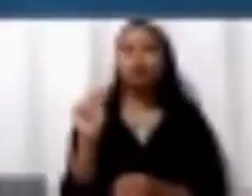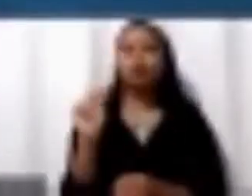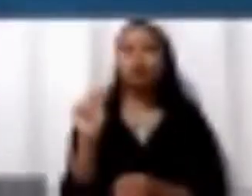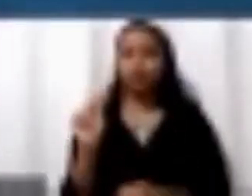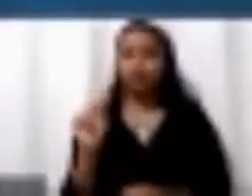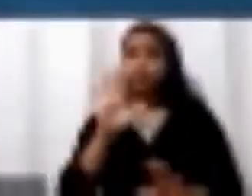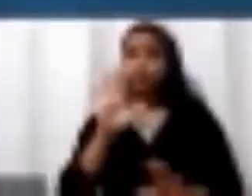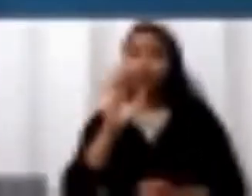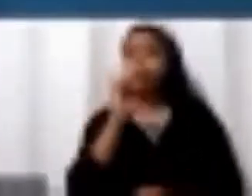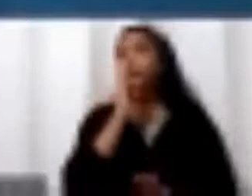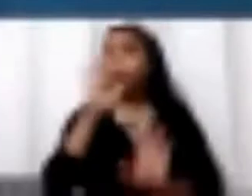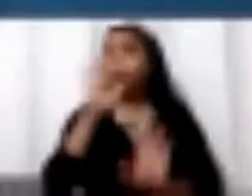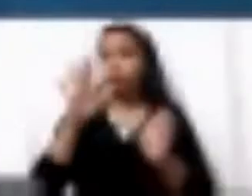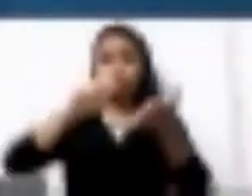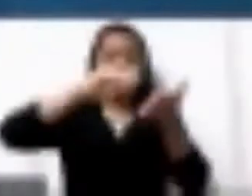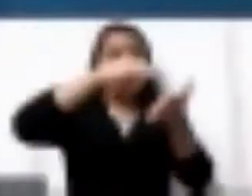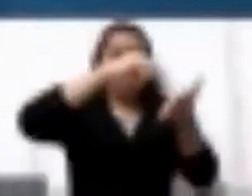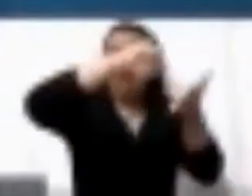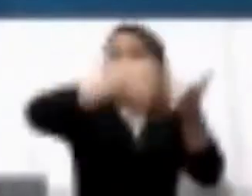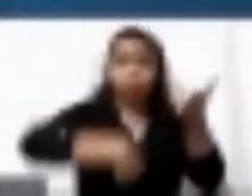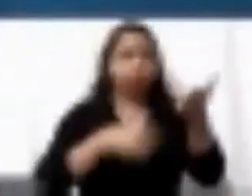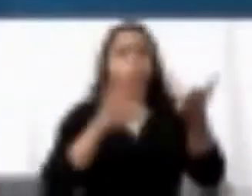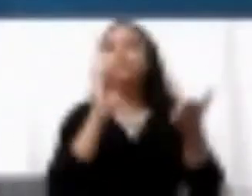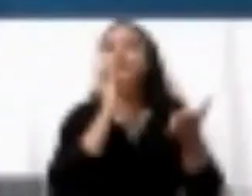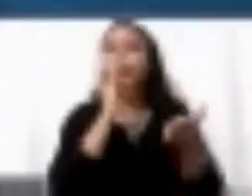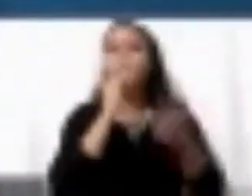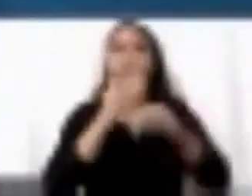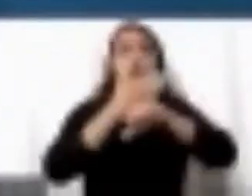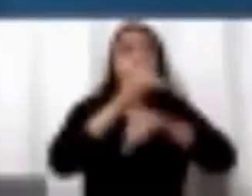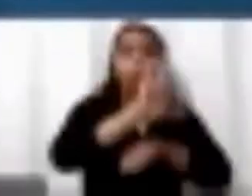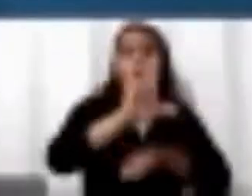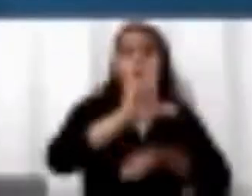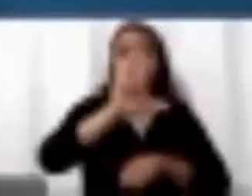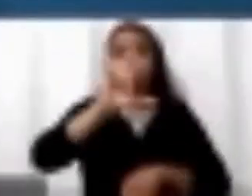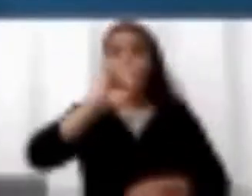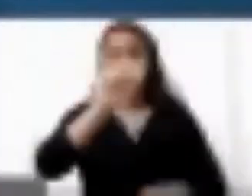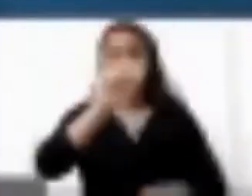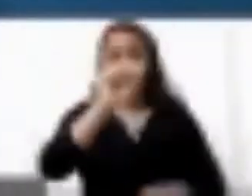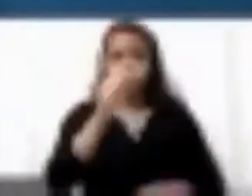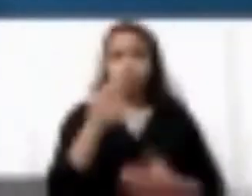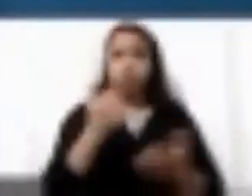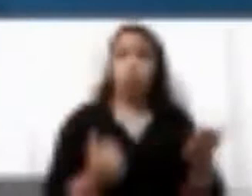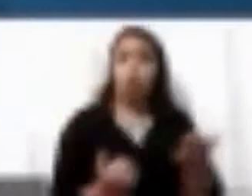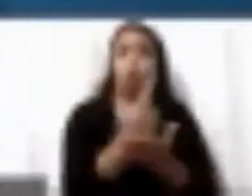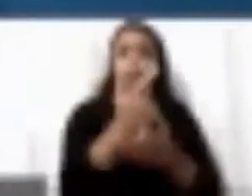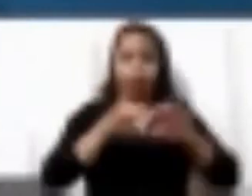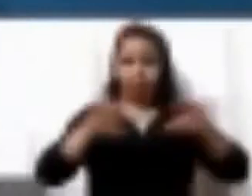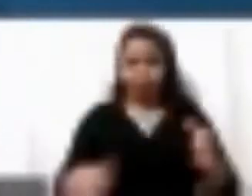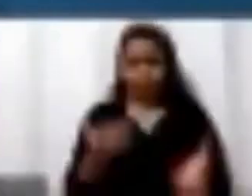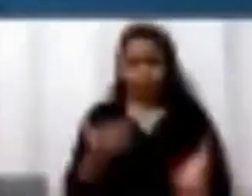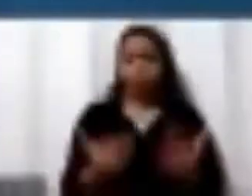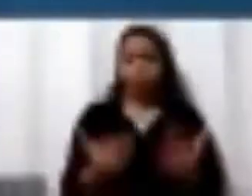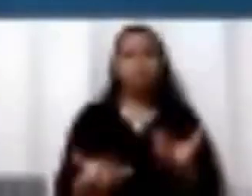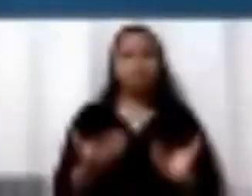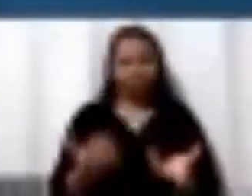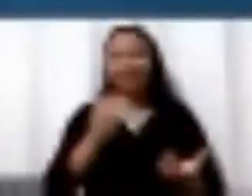nas Casas Bahia, comprar um fogão e quisermos exigir discussão de cláusulas, não, mas o fogão Brastemp, aquele